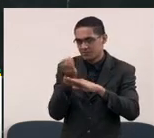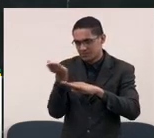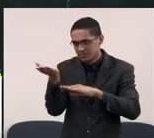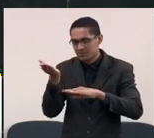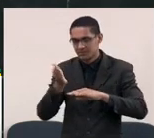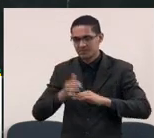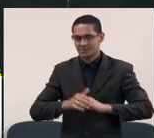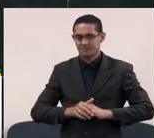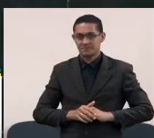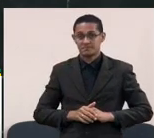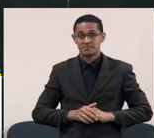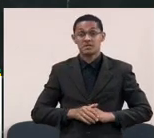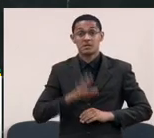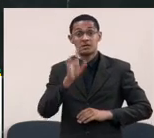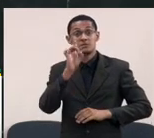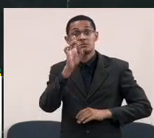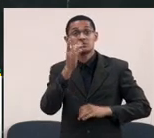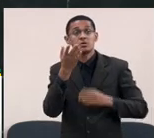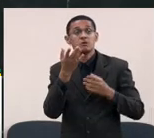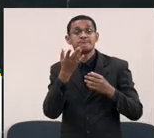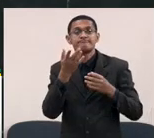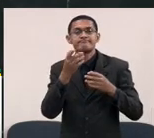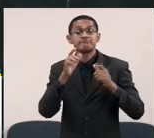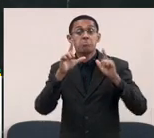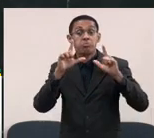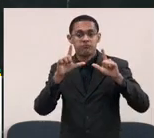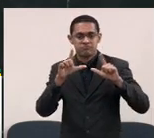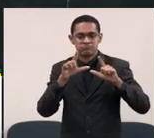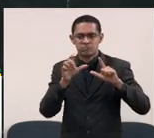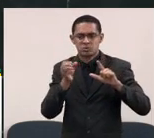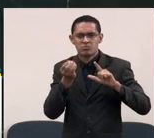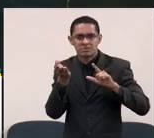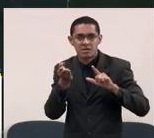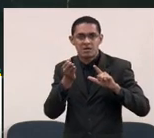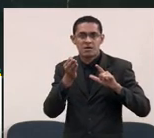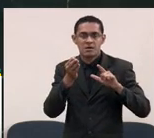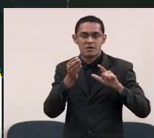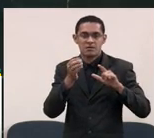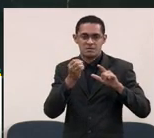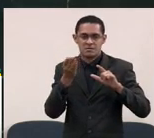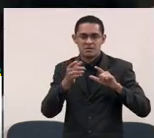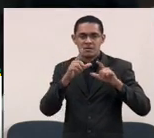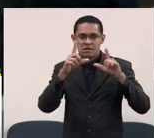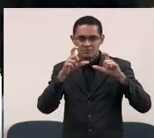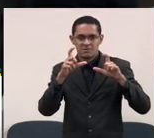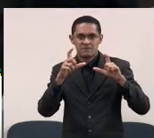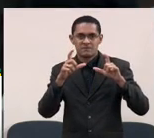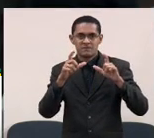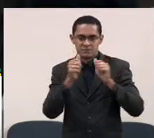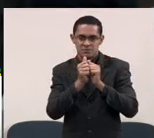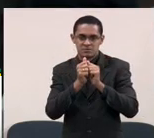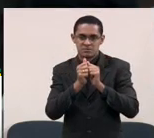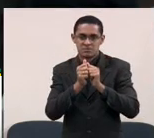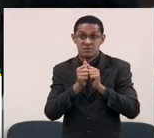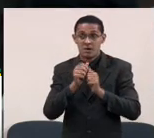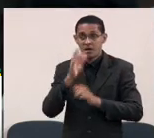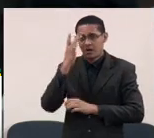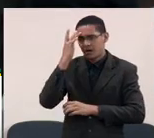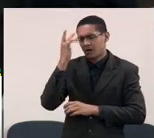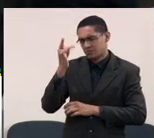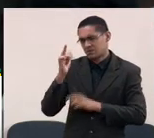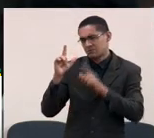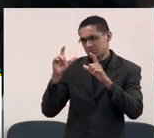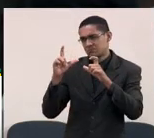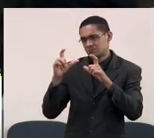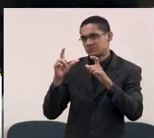Simbolicamente. Mas só simbolicamente, bate uma foto ou um retrato, né? Mas amanhã a gente bate o retrato então, fica com ela